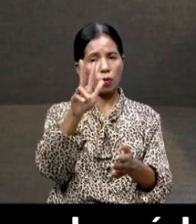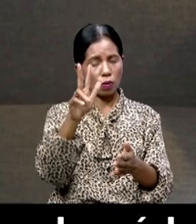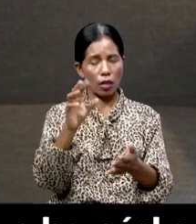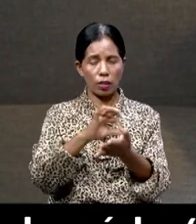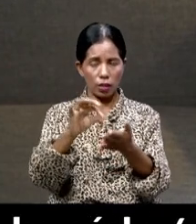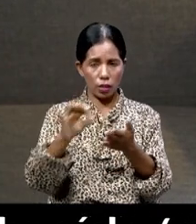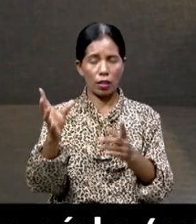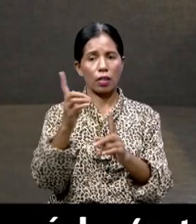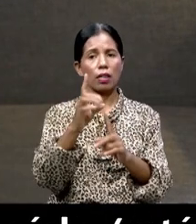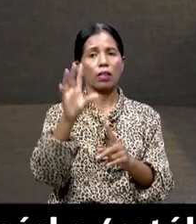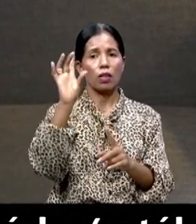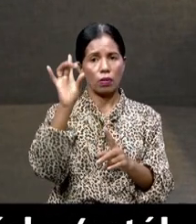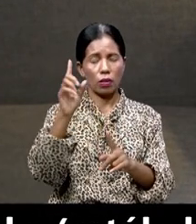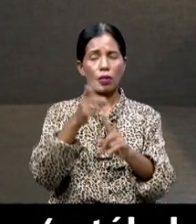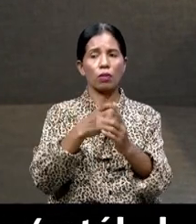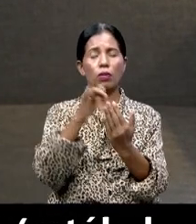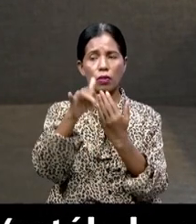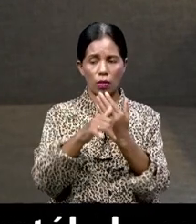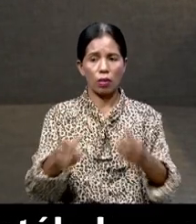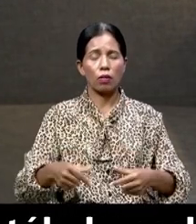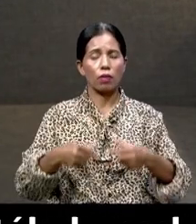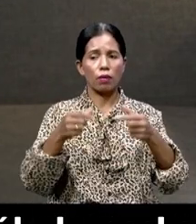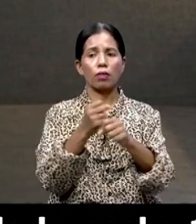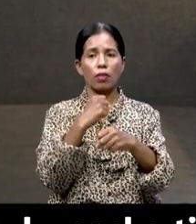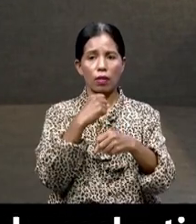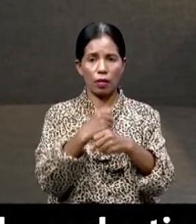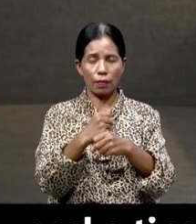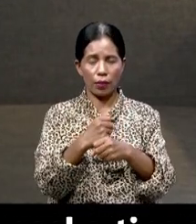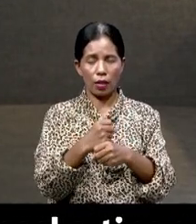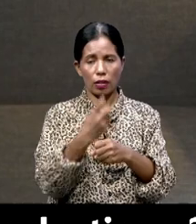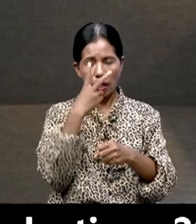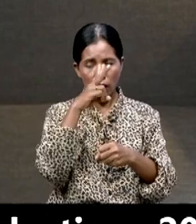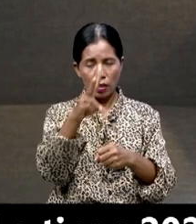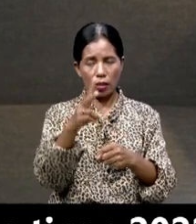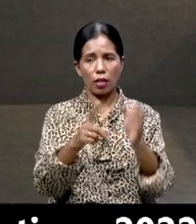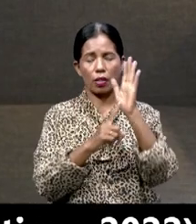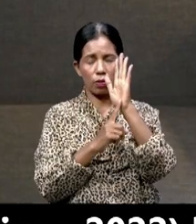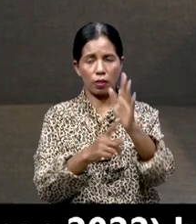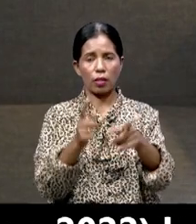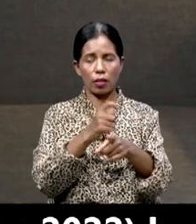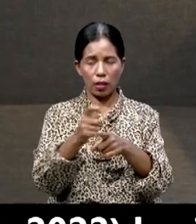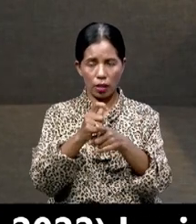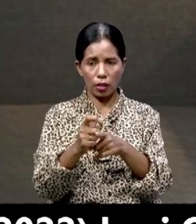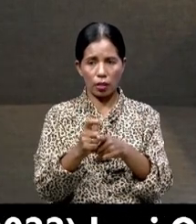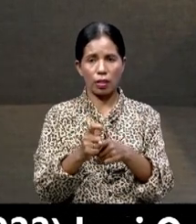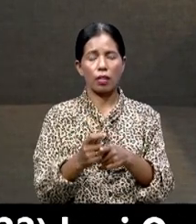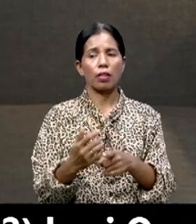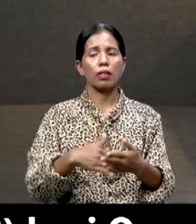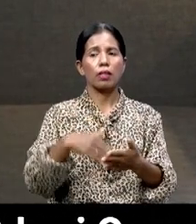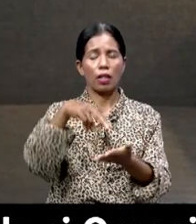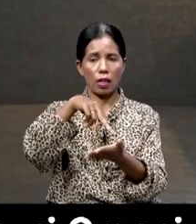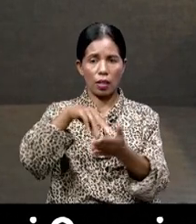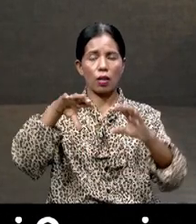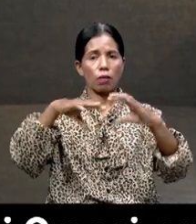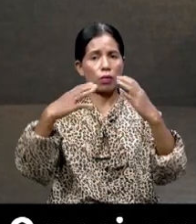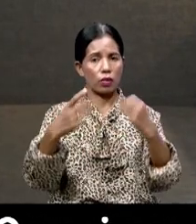de julho, a tua necessidade foi o seguimento. A tua articula em formas práticas, mas que se estabelece comissão